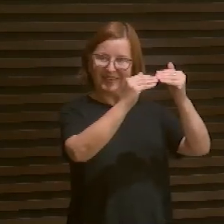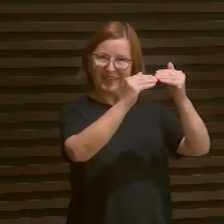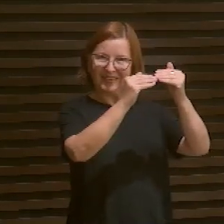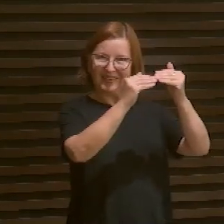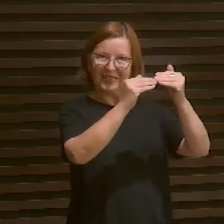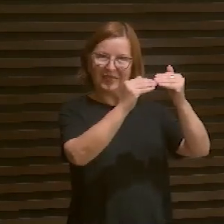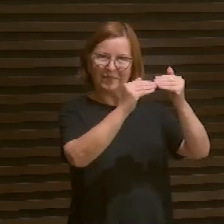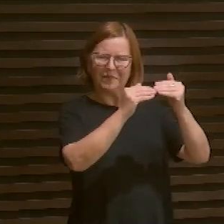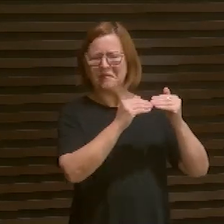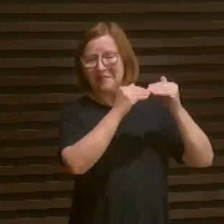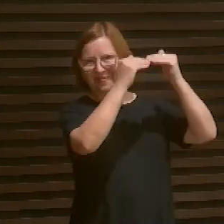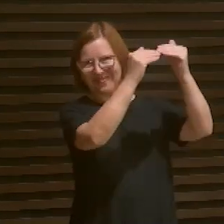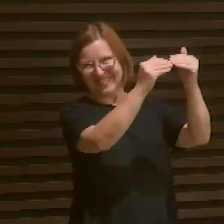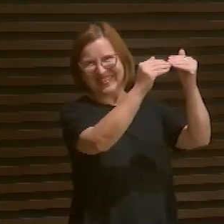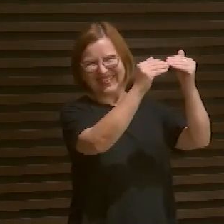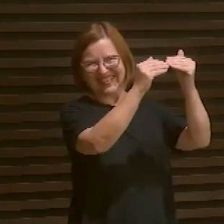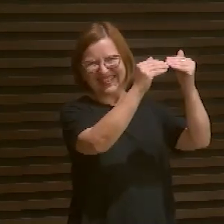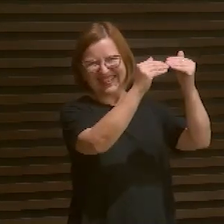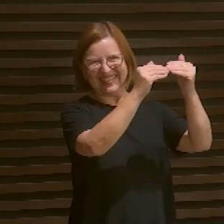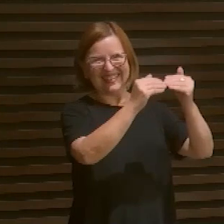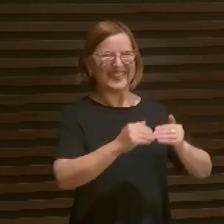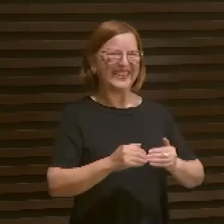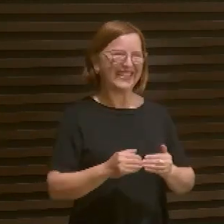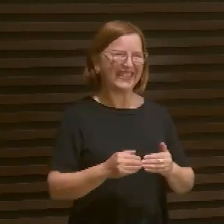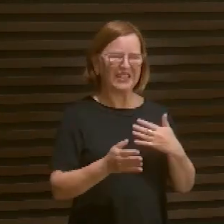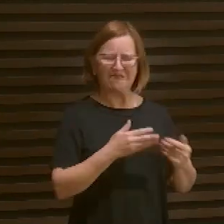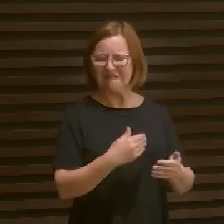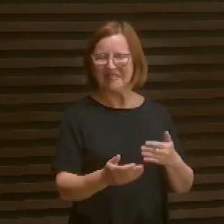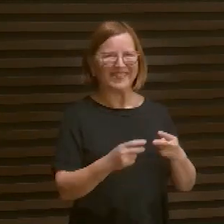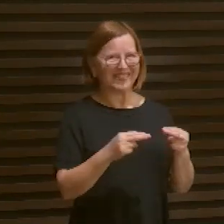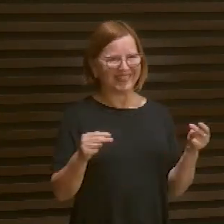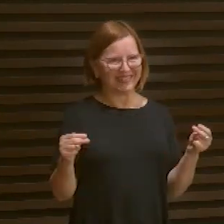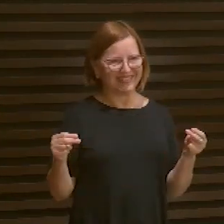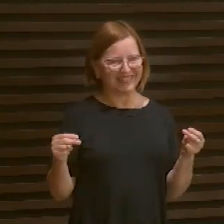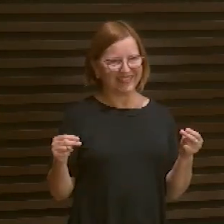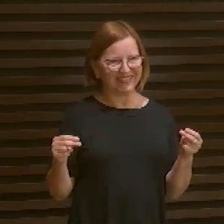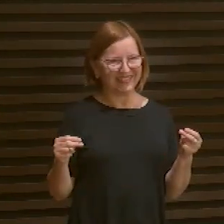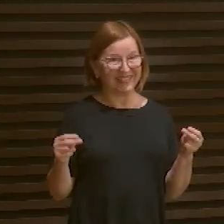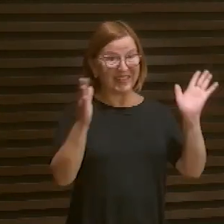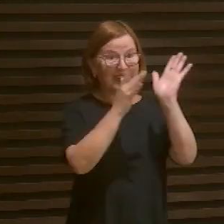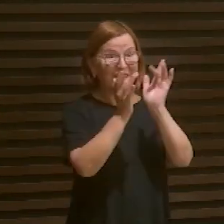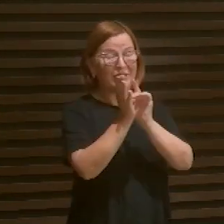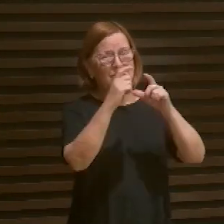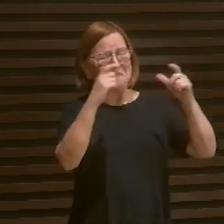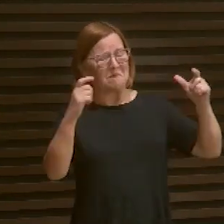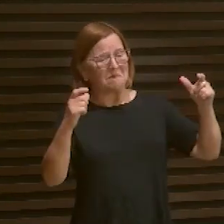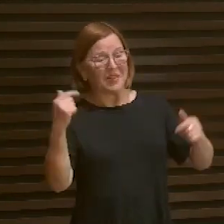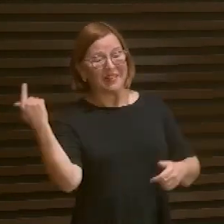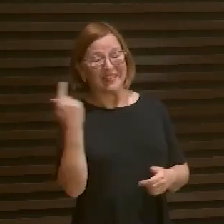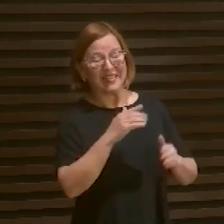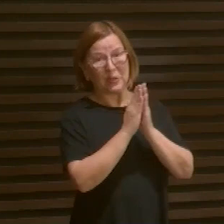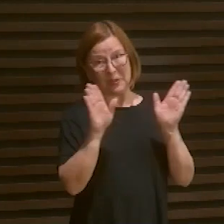superiormente superior a qualquer coisa. Ele é maior do que os anjos,